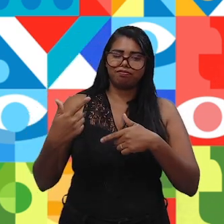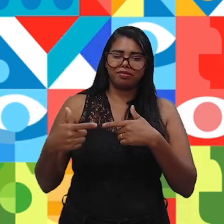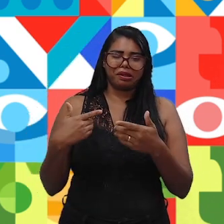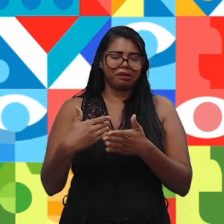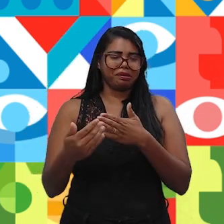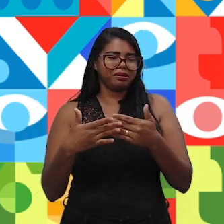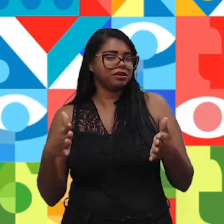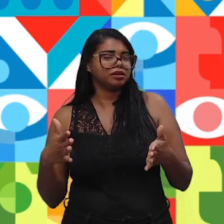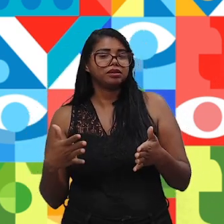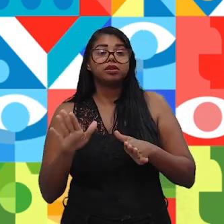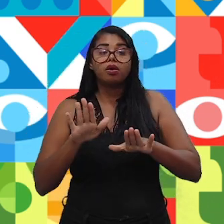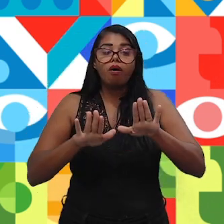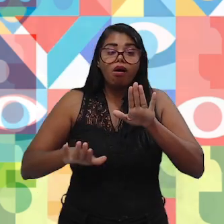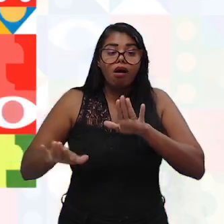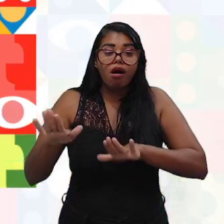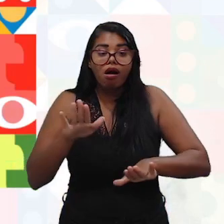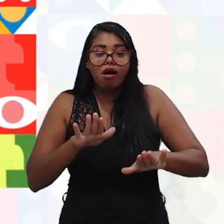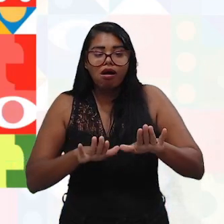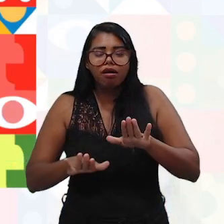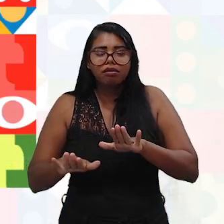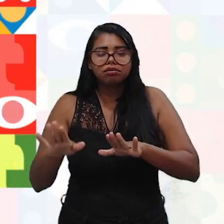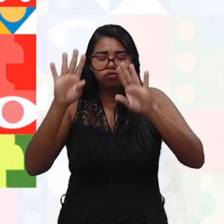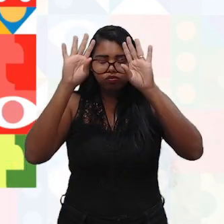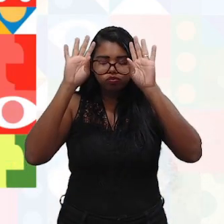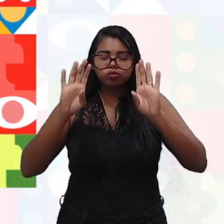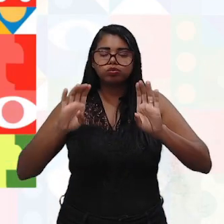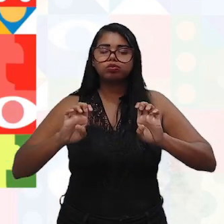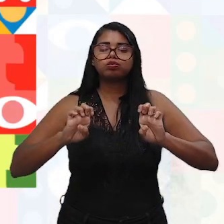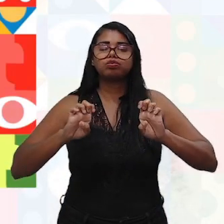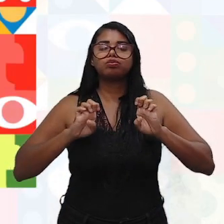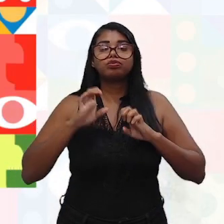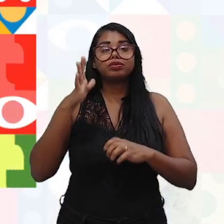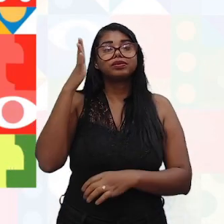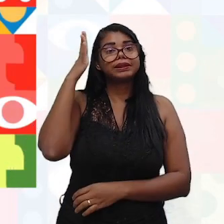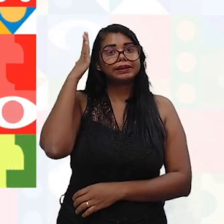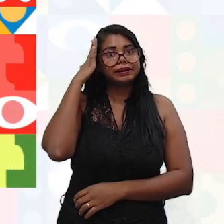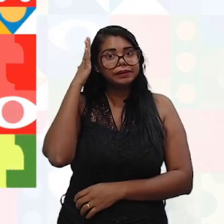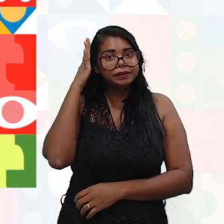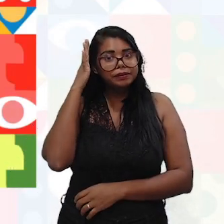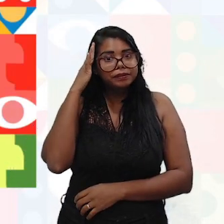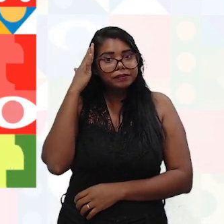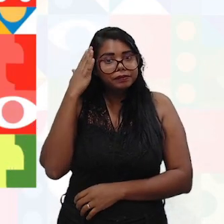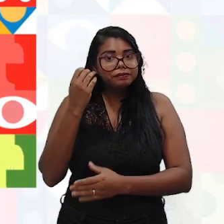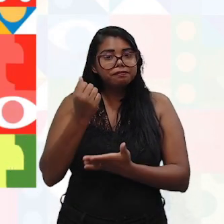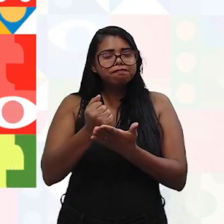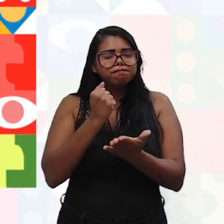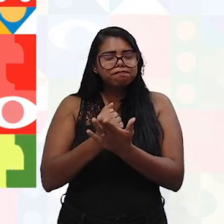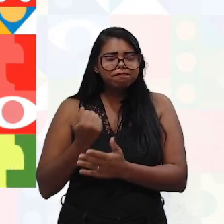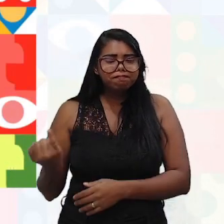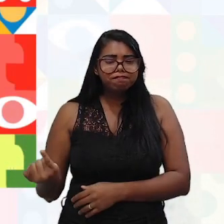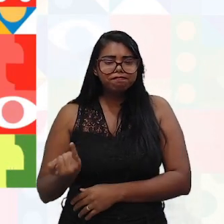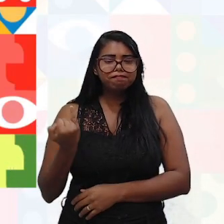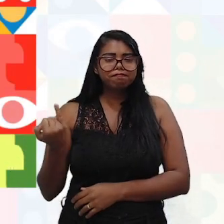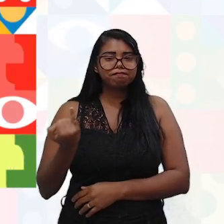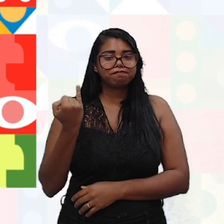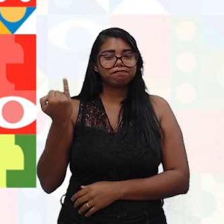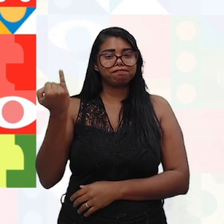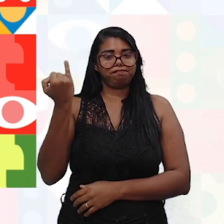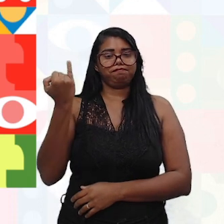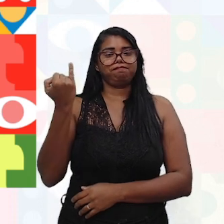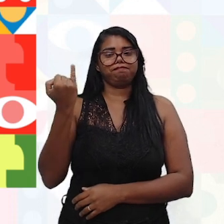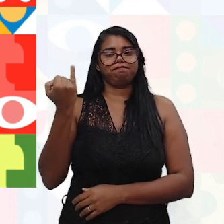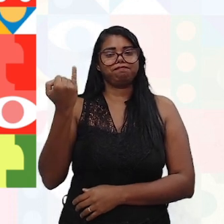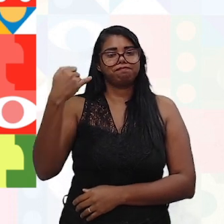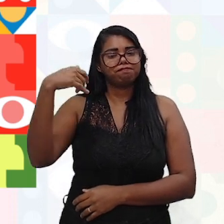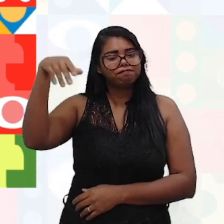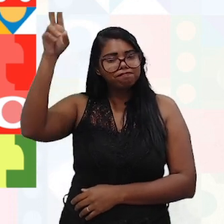qualquer forma. A gente tem que lidar com ética, a gente tem que entender que estamos lidando ali com um universo